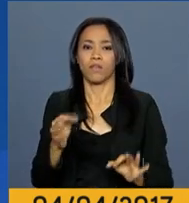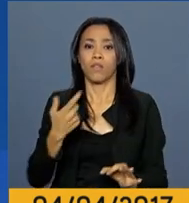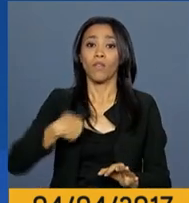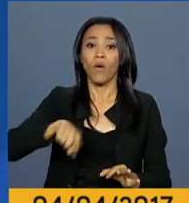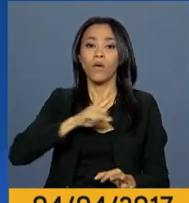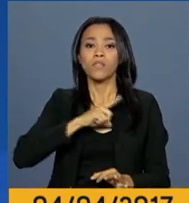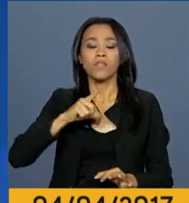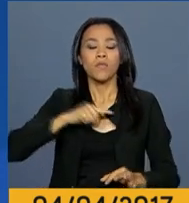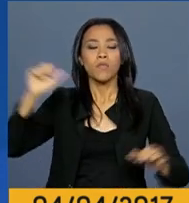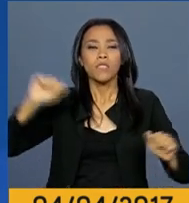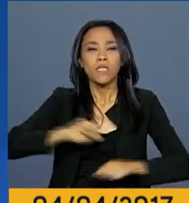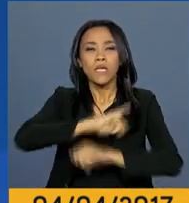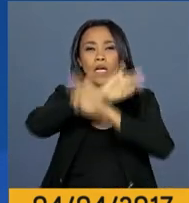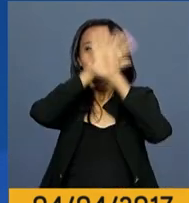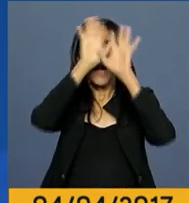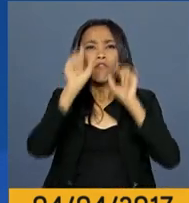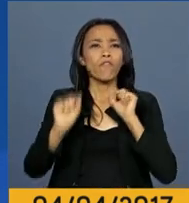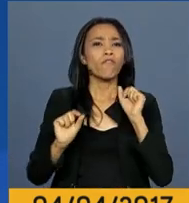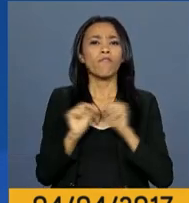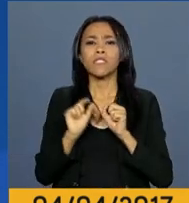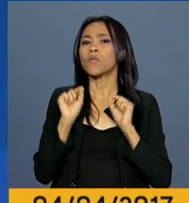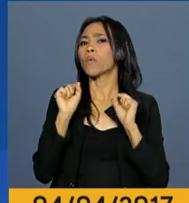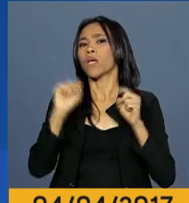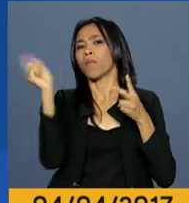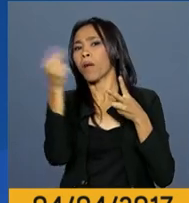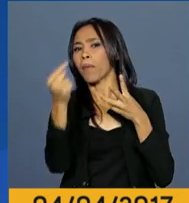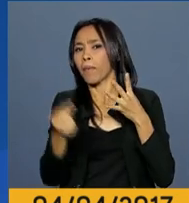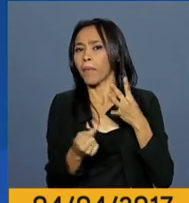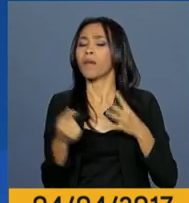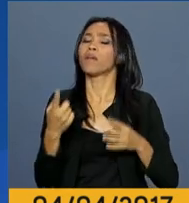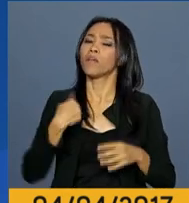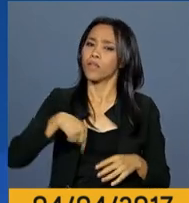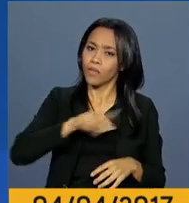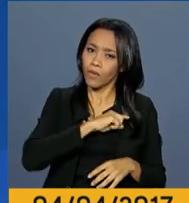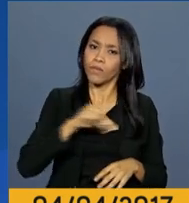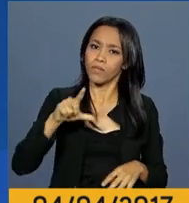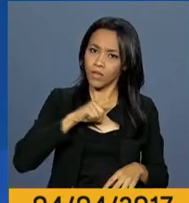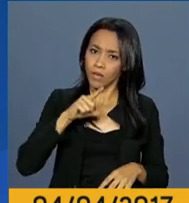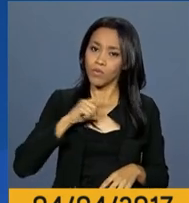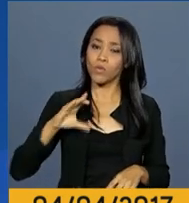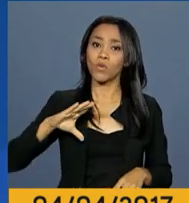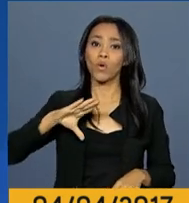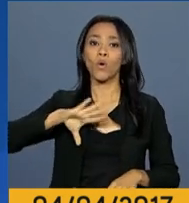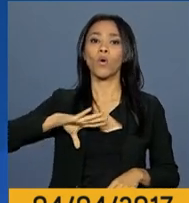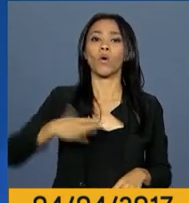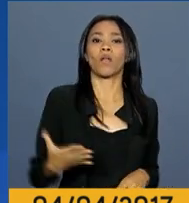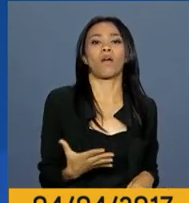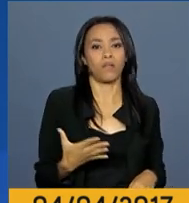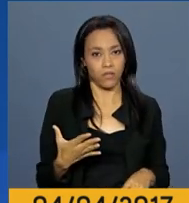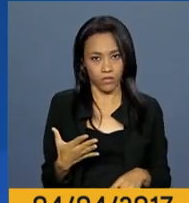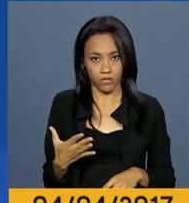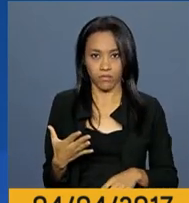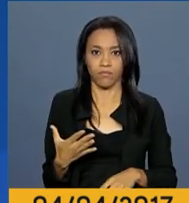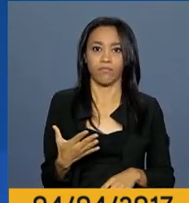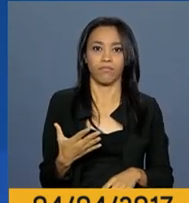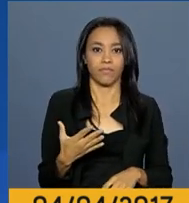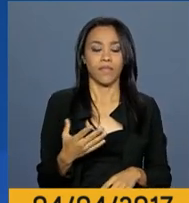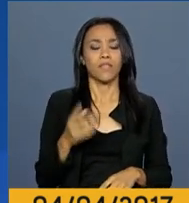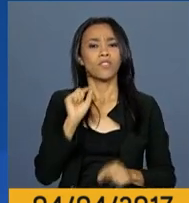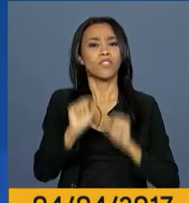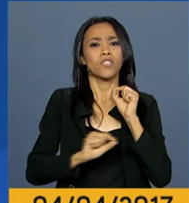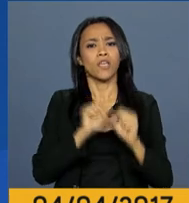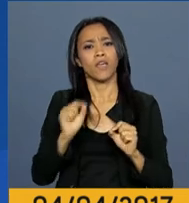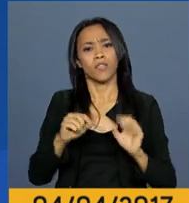deve ser feito e temos coragem, não é? Quase ousadia, para implementar uma agenda